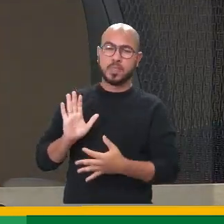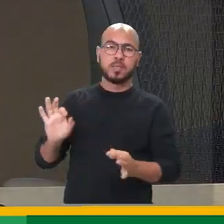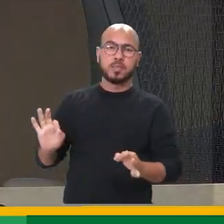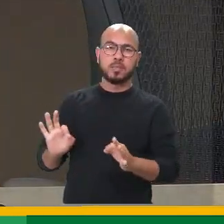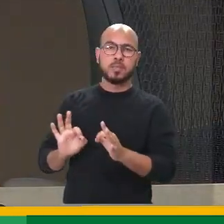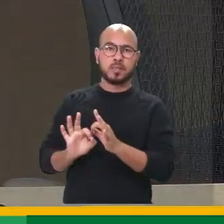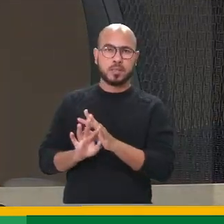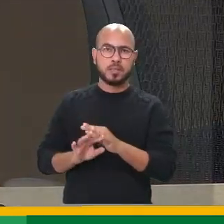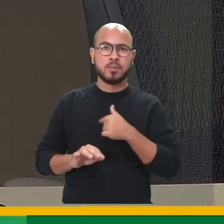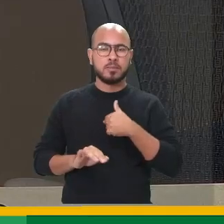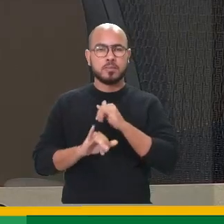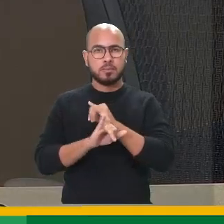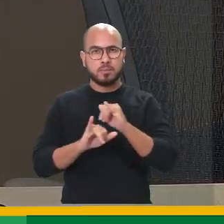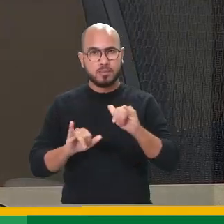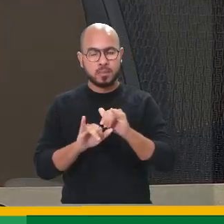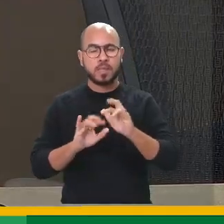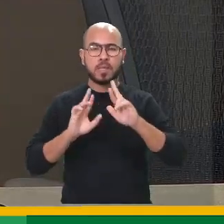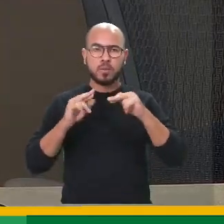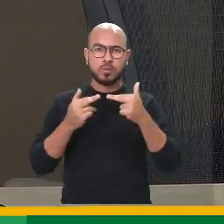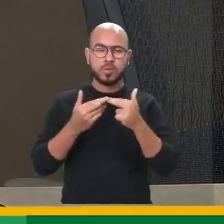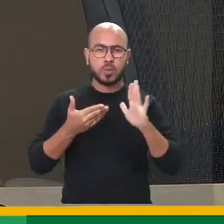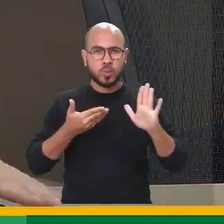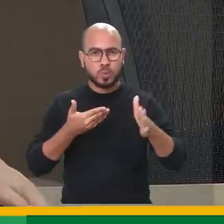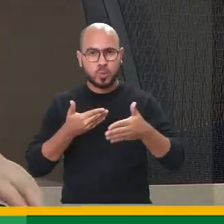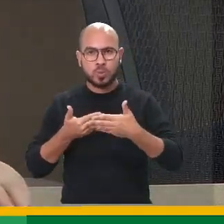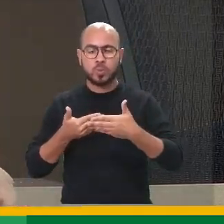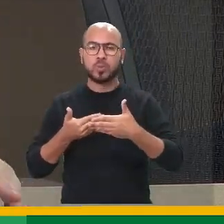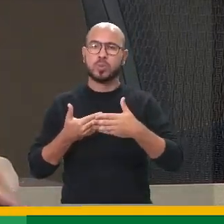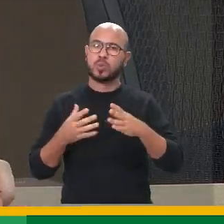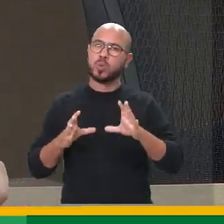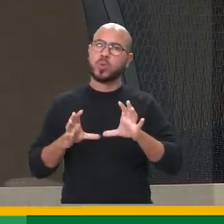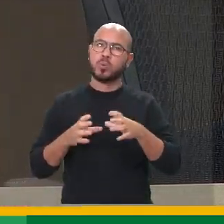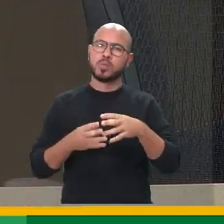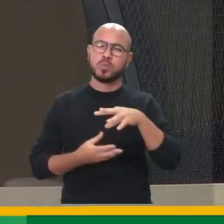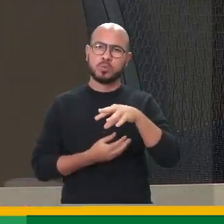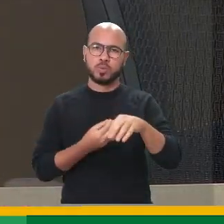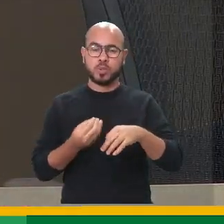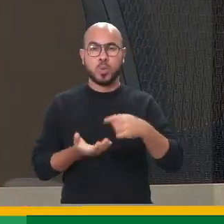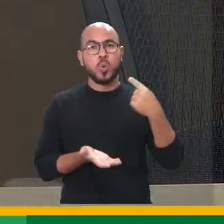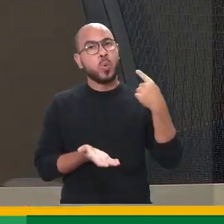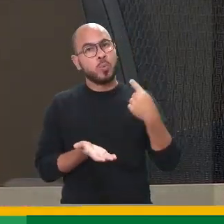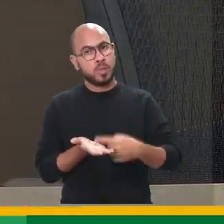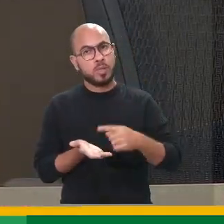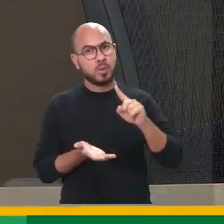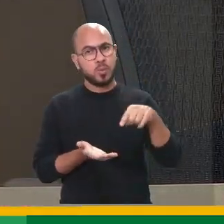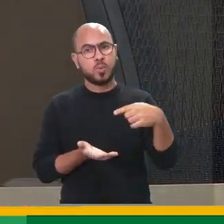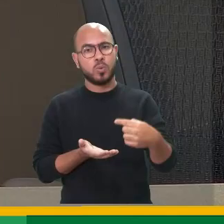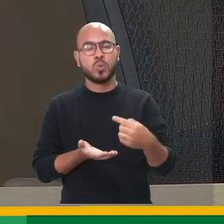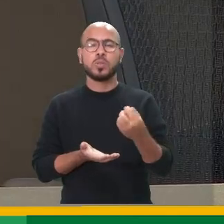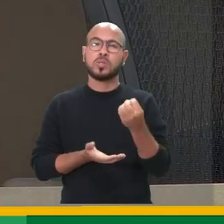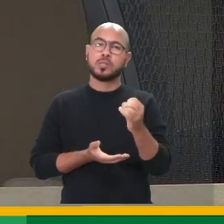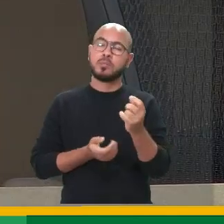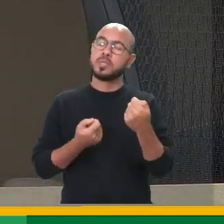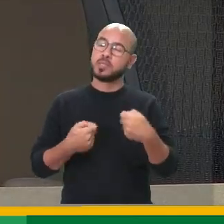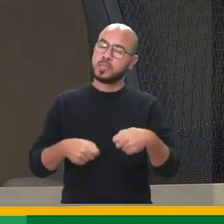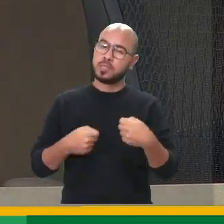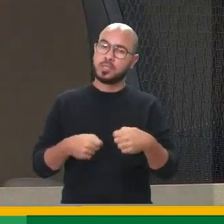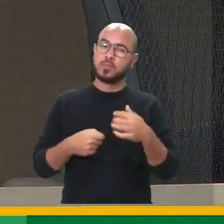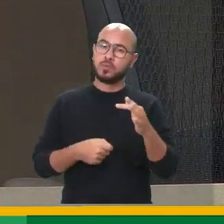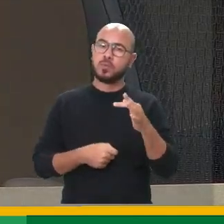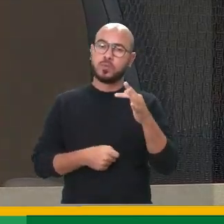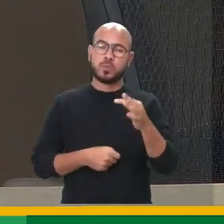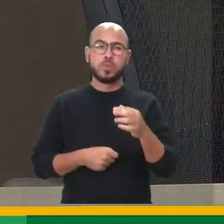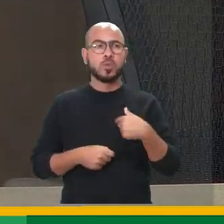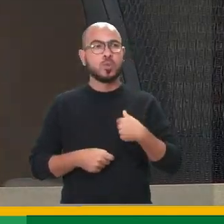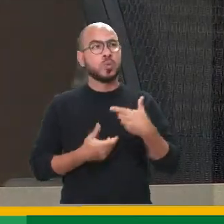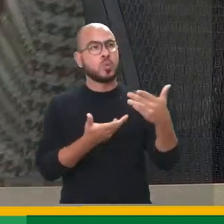encerrada a presente comissão mista convocando outra assim que necessário e convido a todos os parlamentares